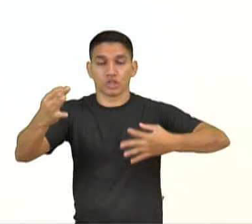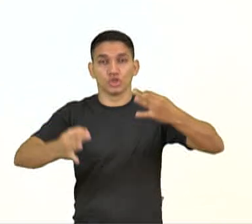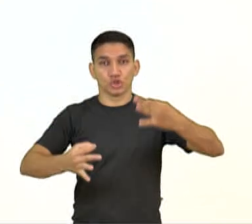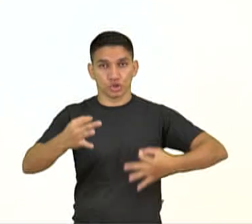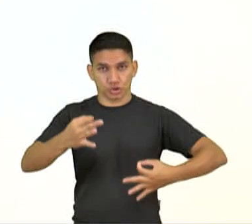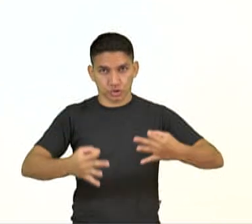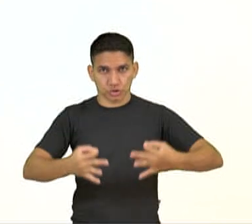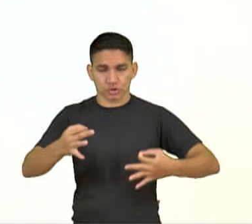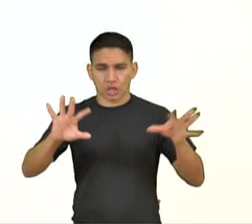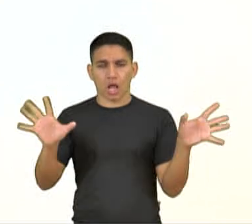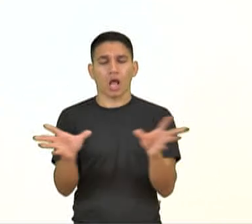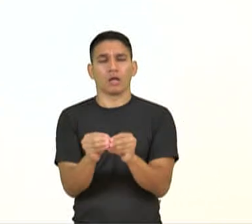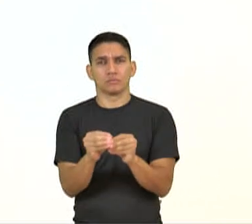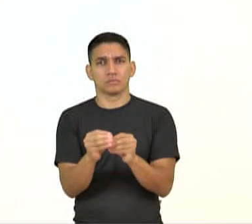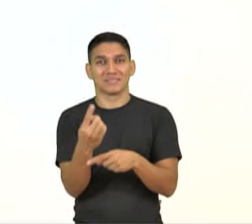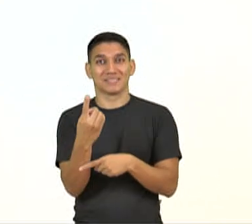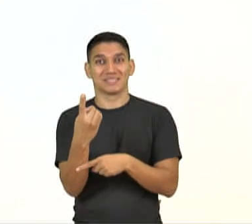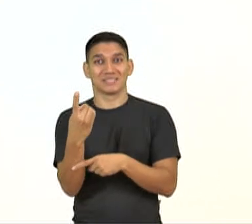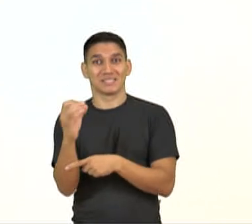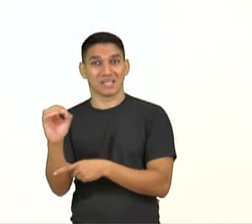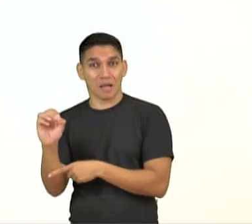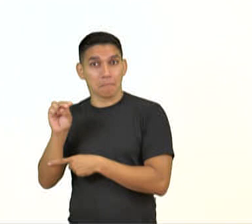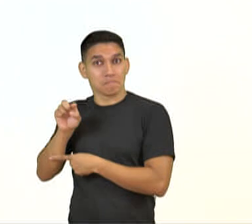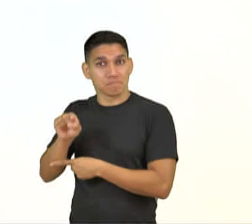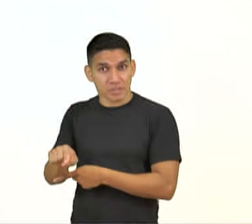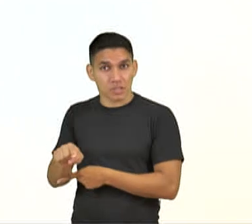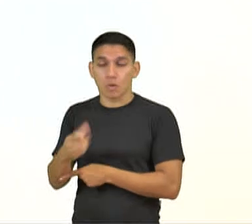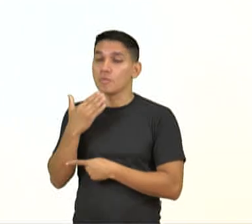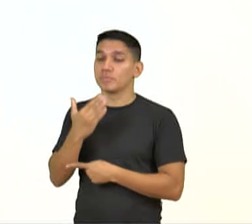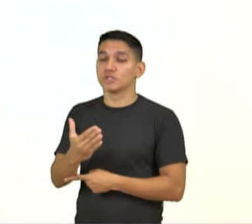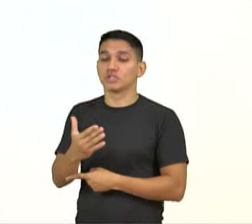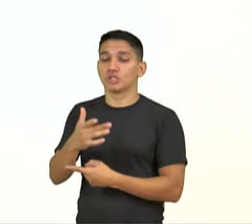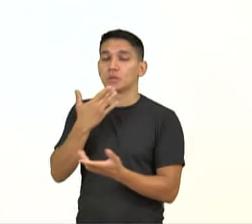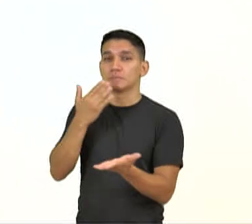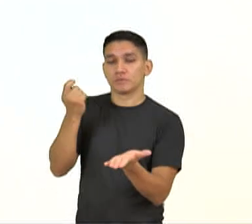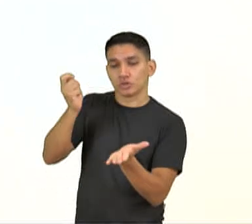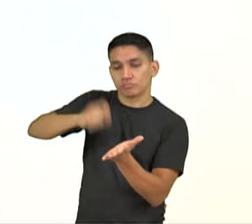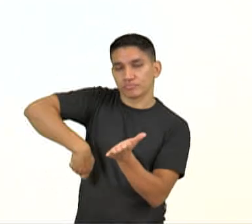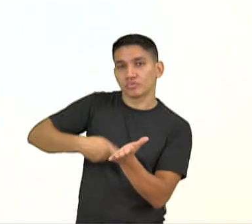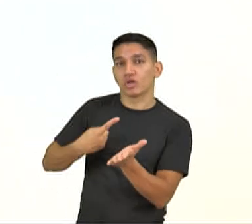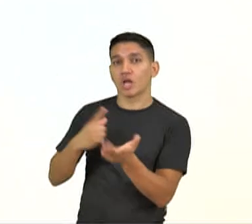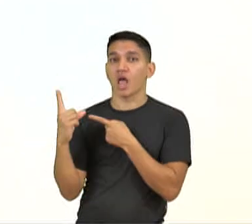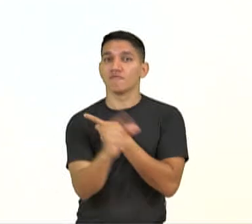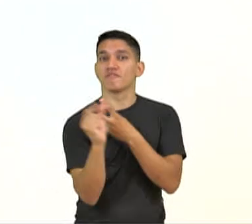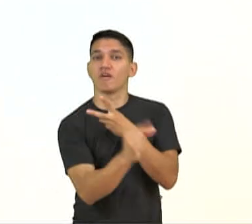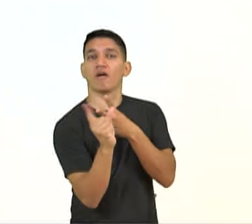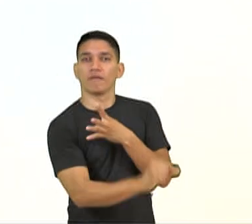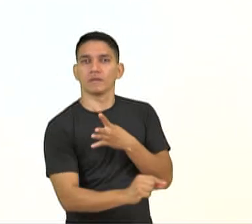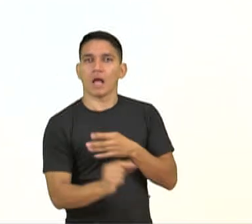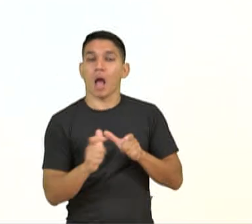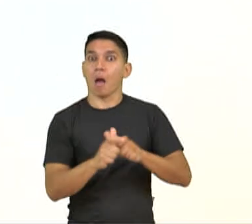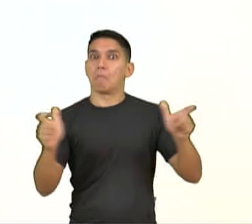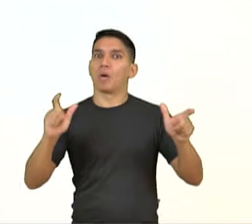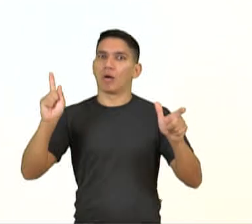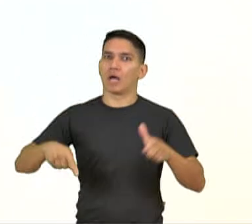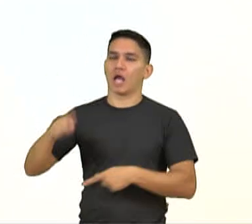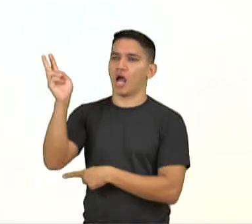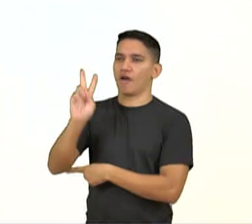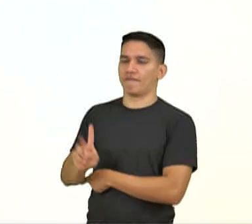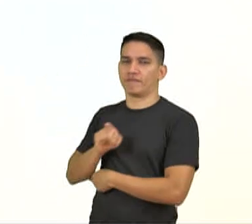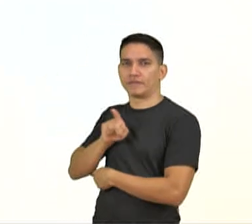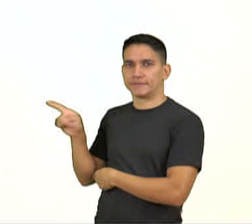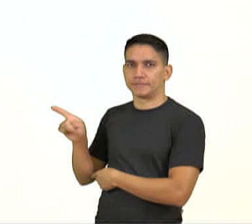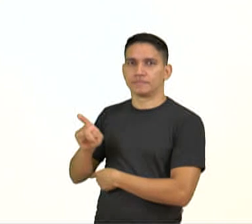de 100 mil pedidos de refúgio. Maior parte dos processos reconhecidos é de venezuelanos. O texto foi publicado